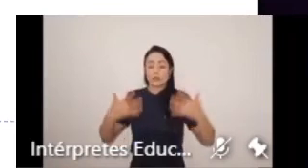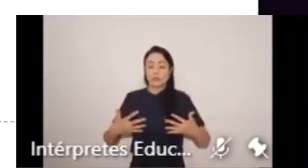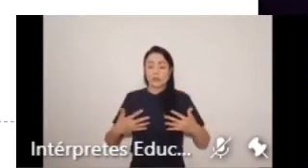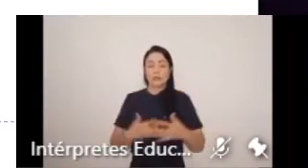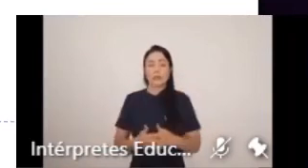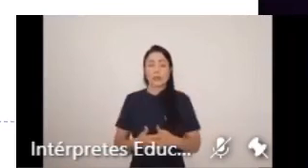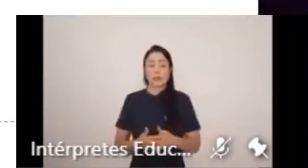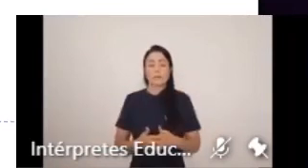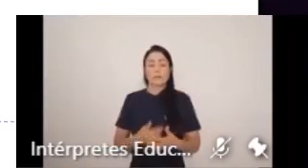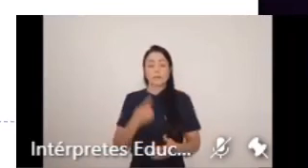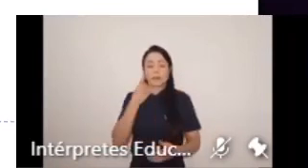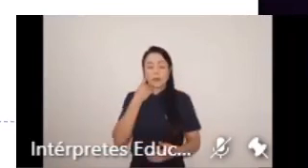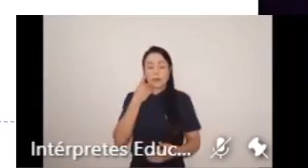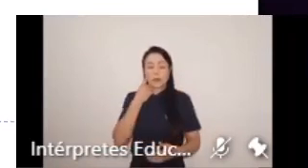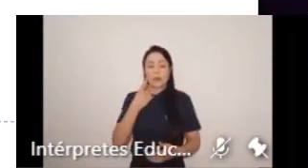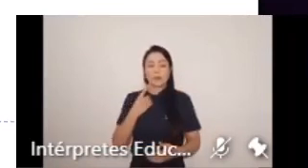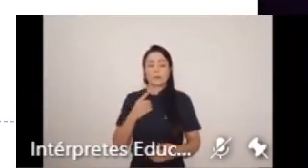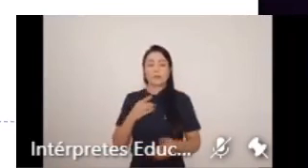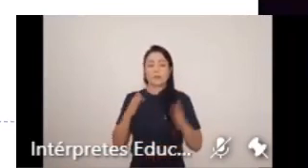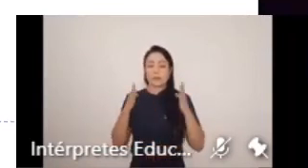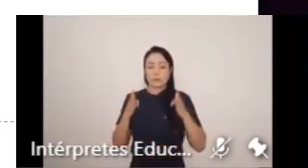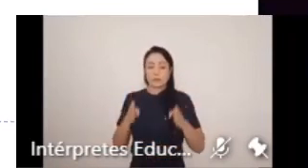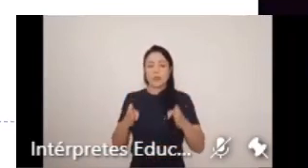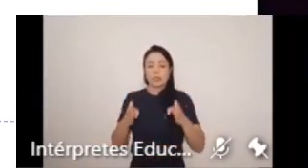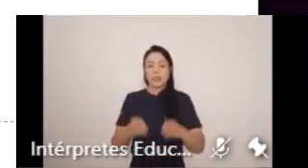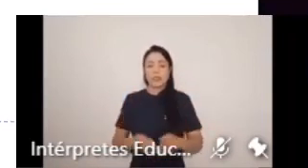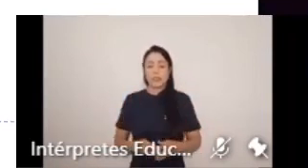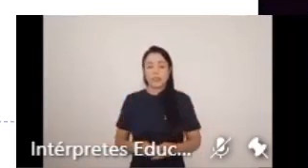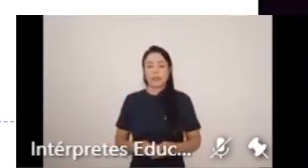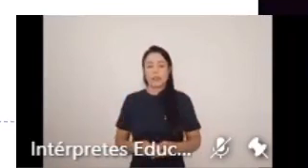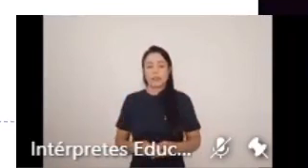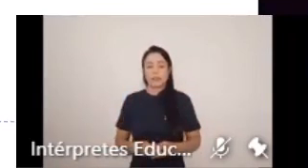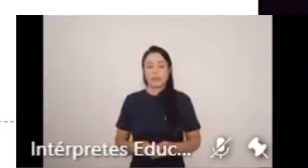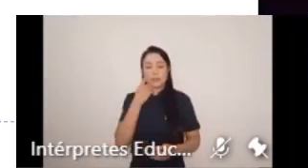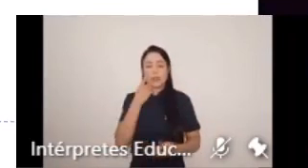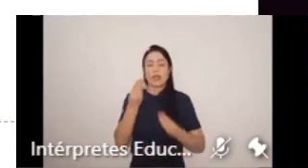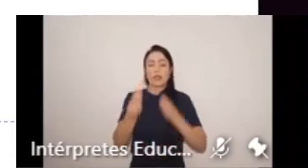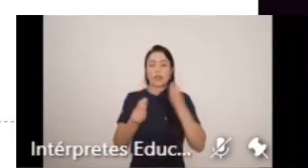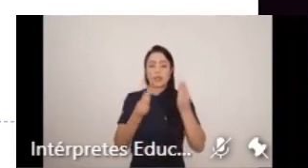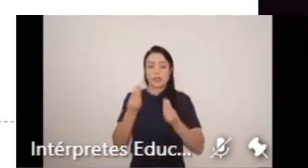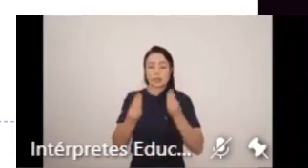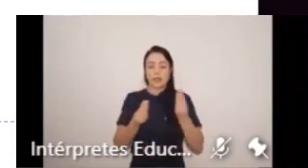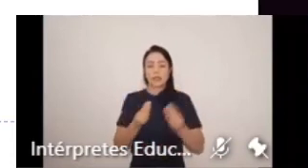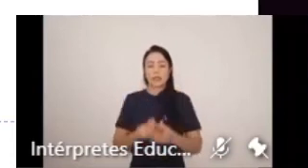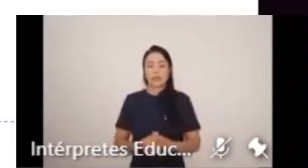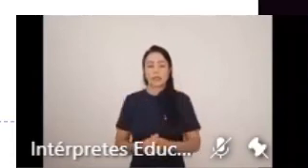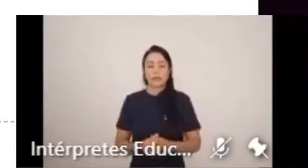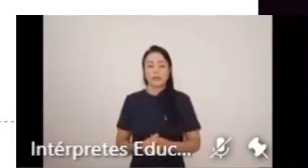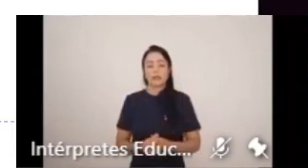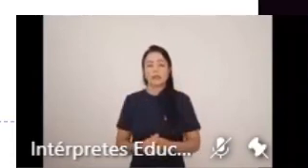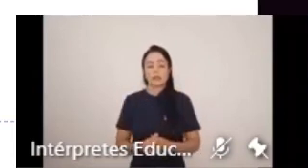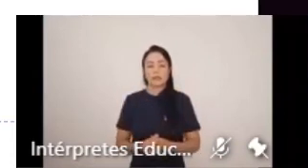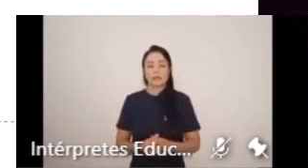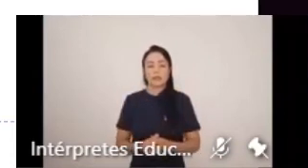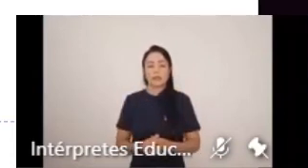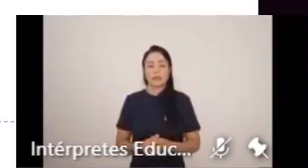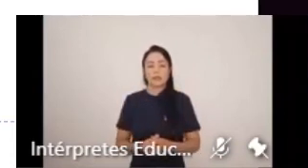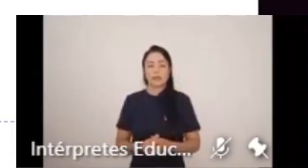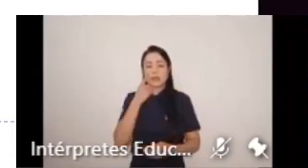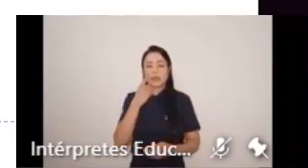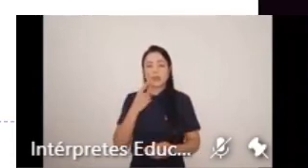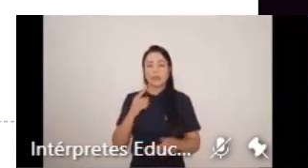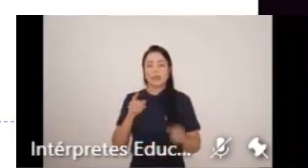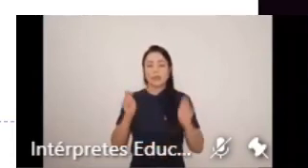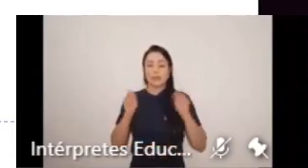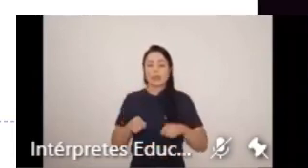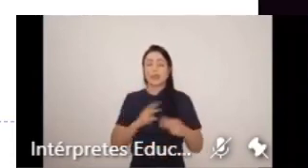pode ser direcionado pelo juiz para aquele ente federativo que assumiu